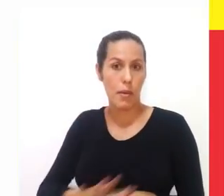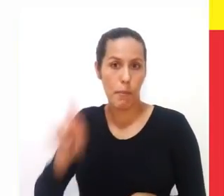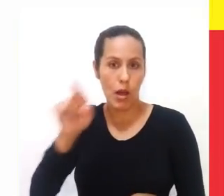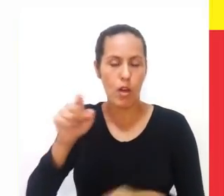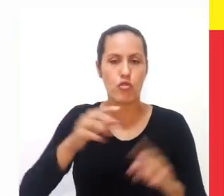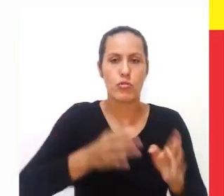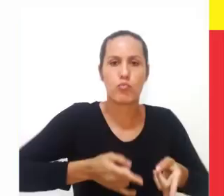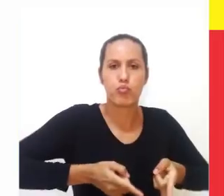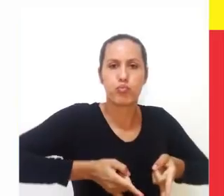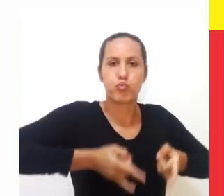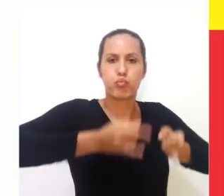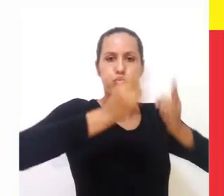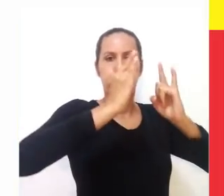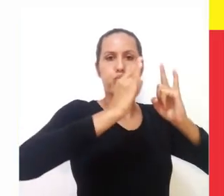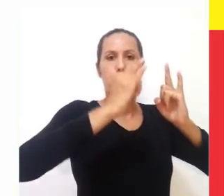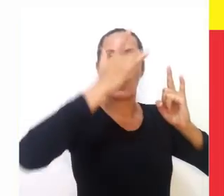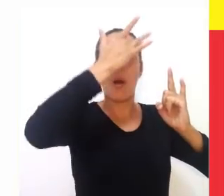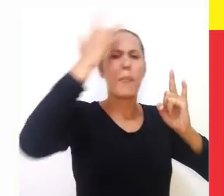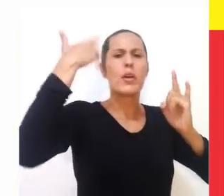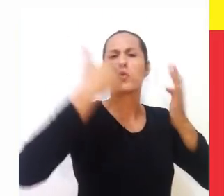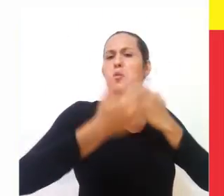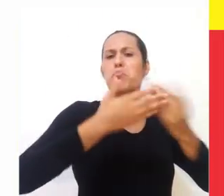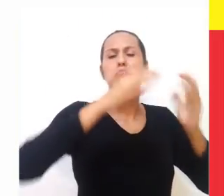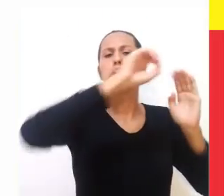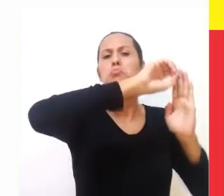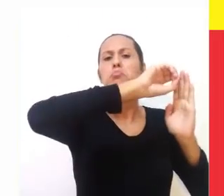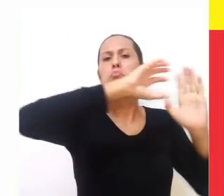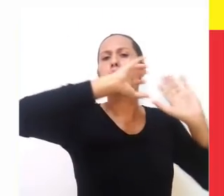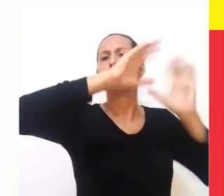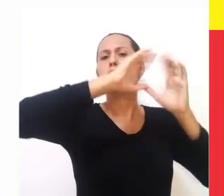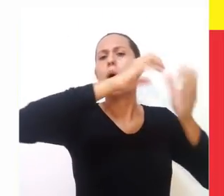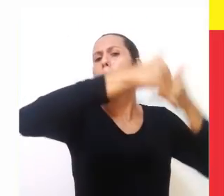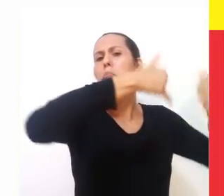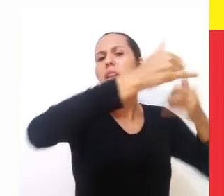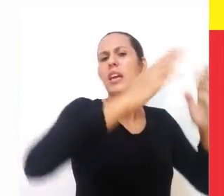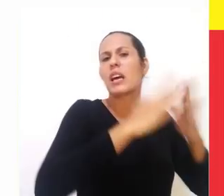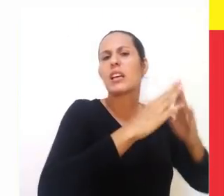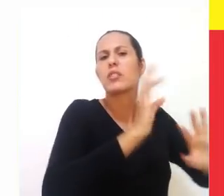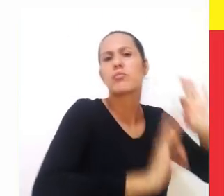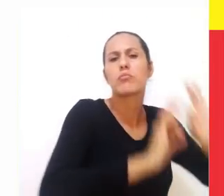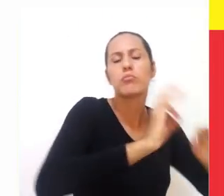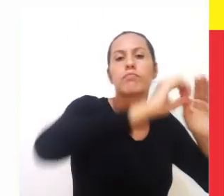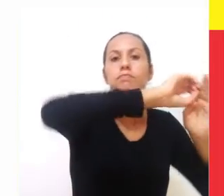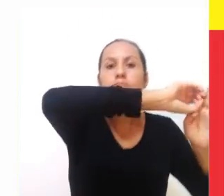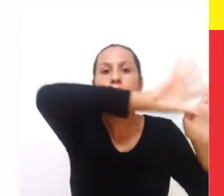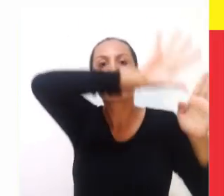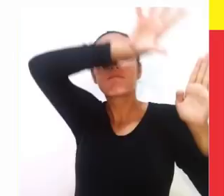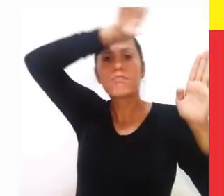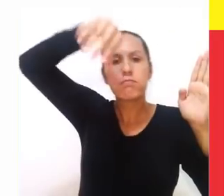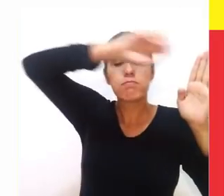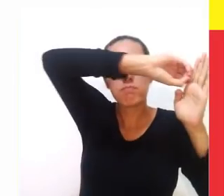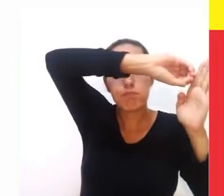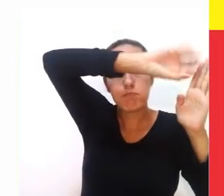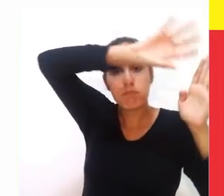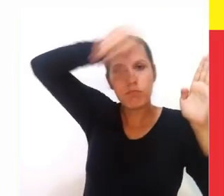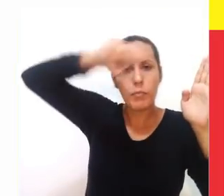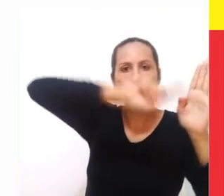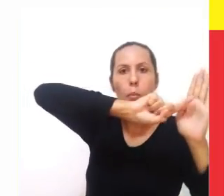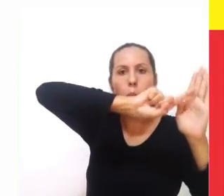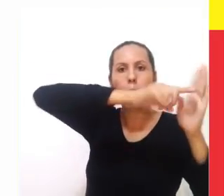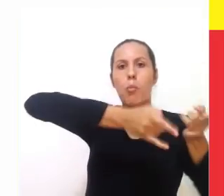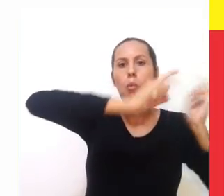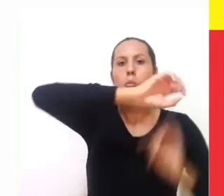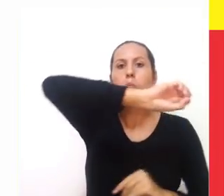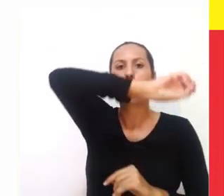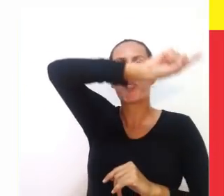na figura um prédio, onde alguém arremessa, né, da janela, estava brincando em casa com os primos e arremessa uma